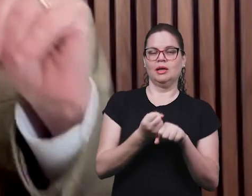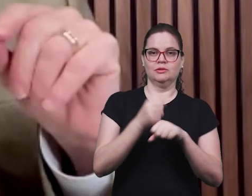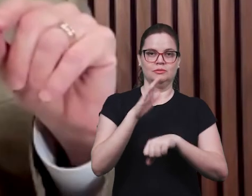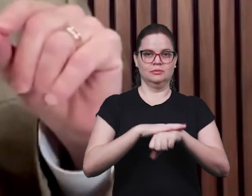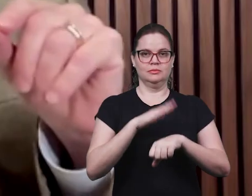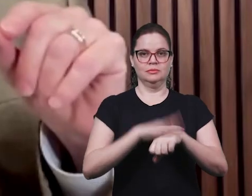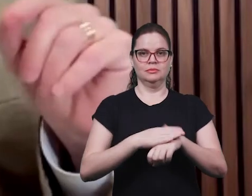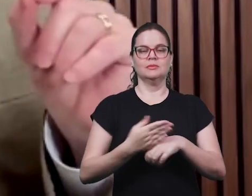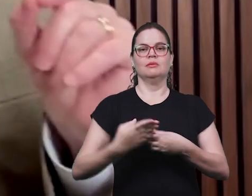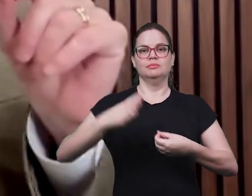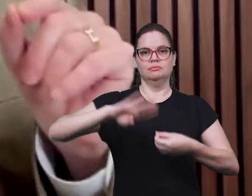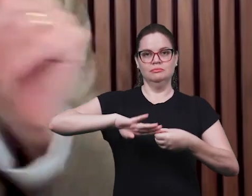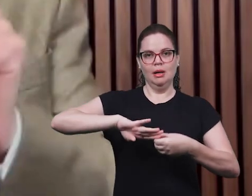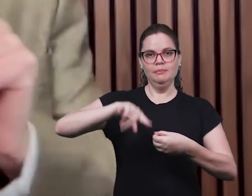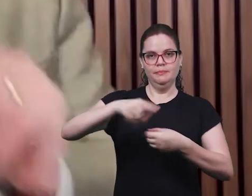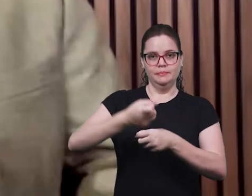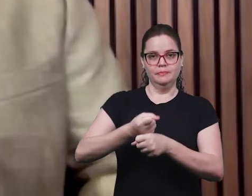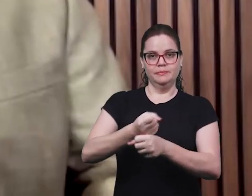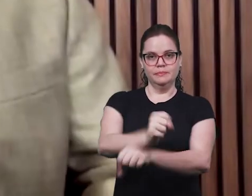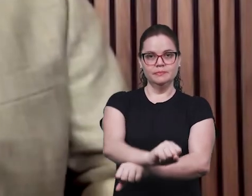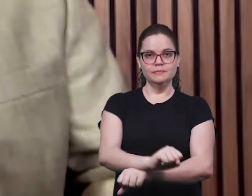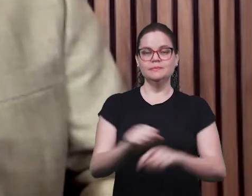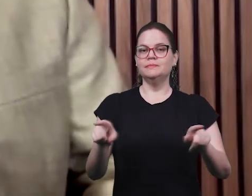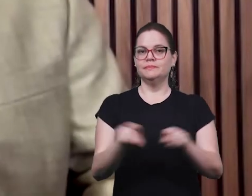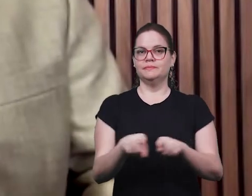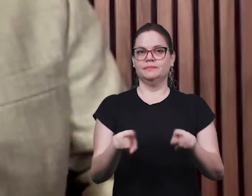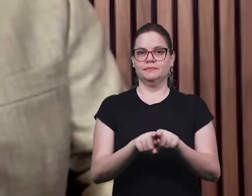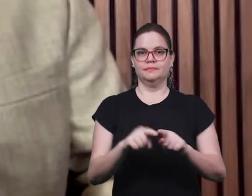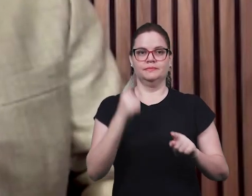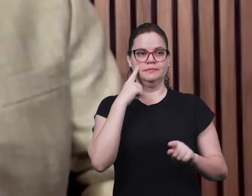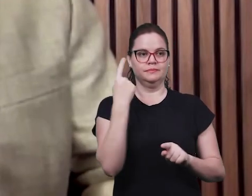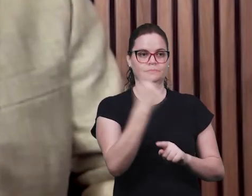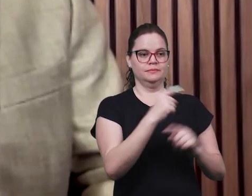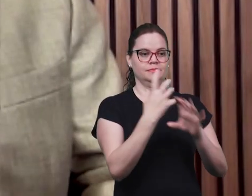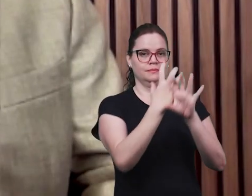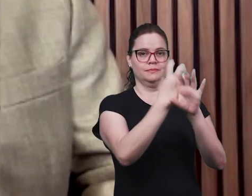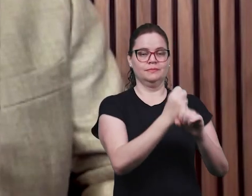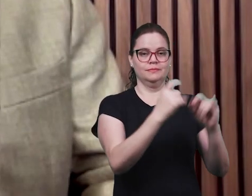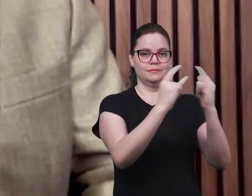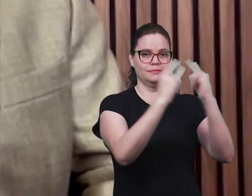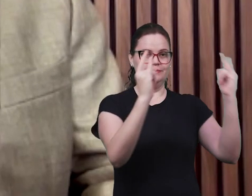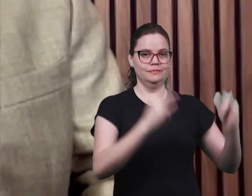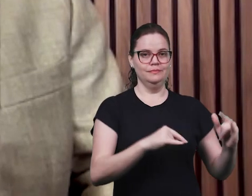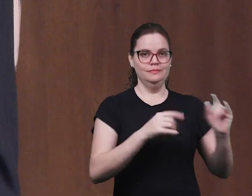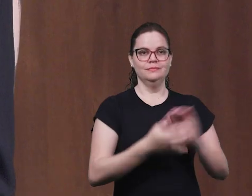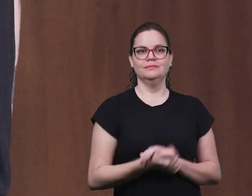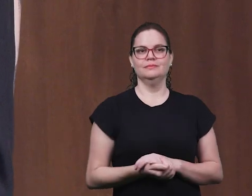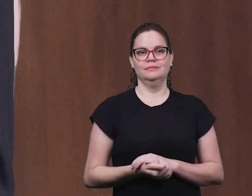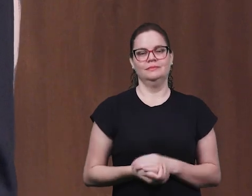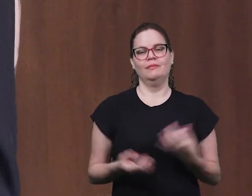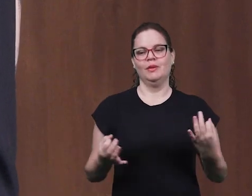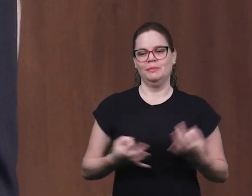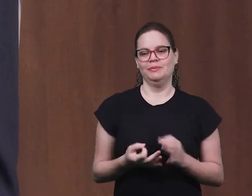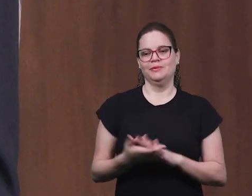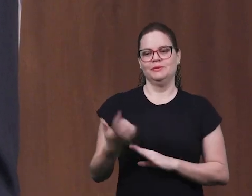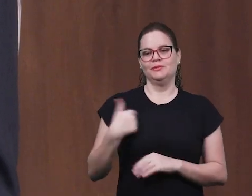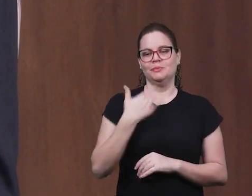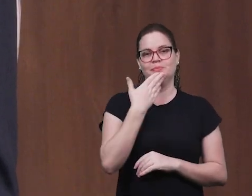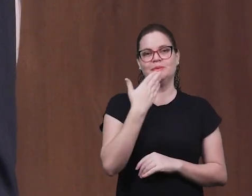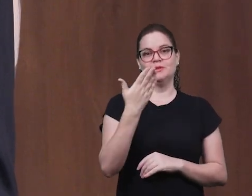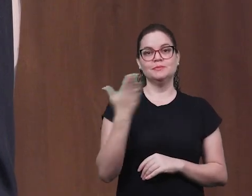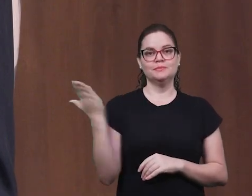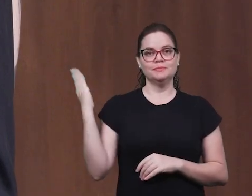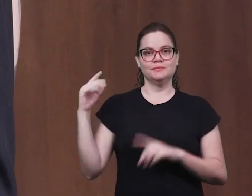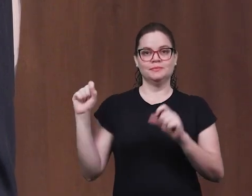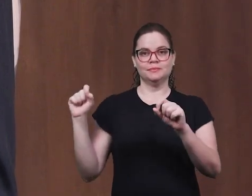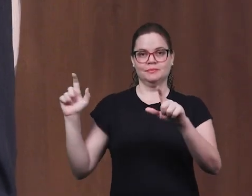tempos do cativeiro e considerando o templo, né? Perfeitamente. Então, já vou pedir para colocar